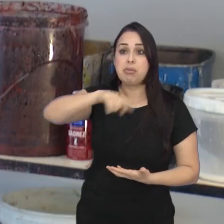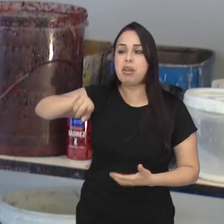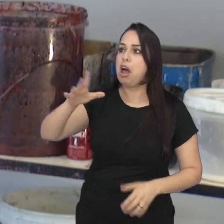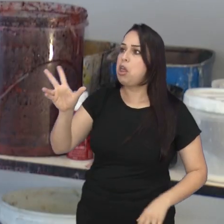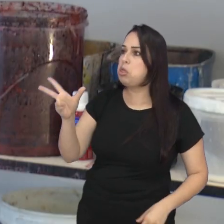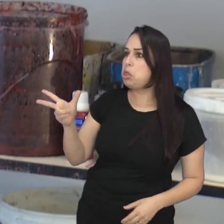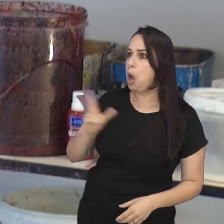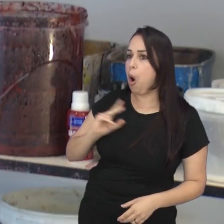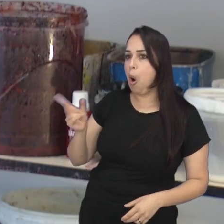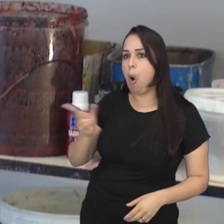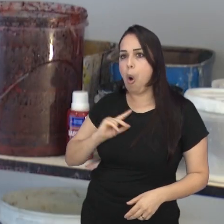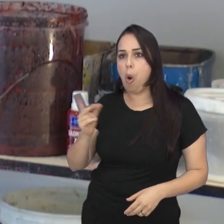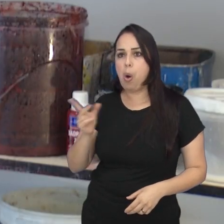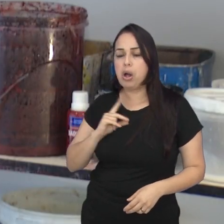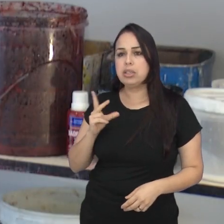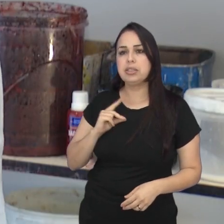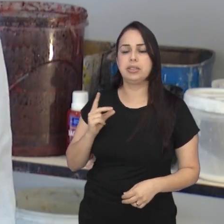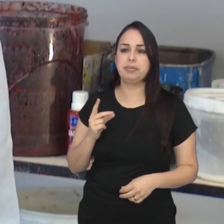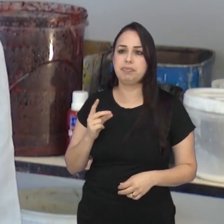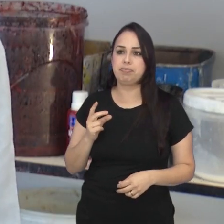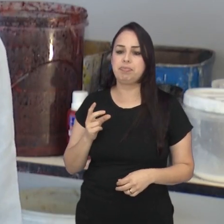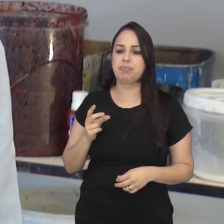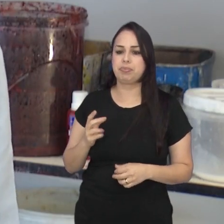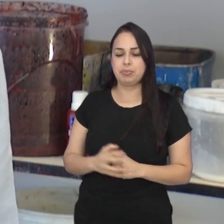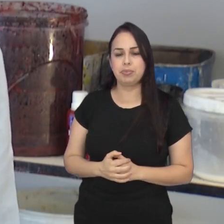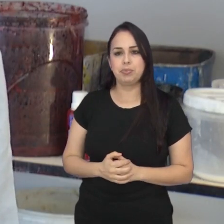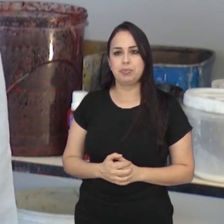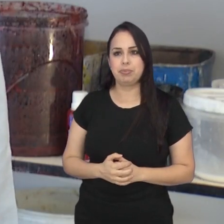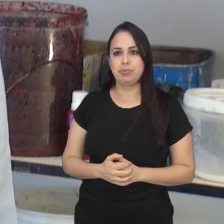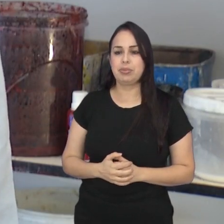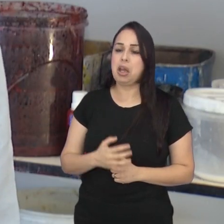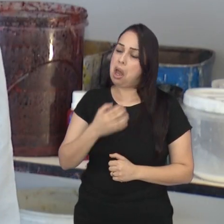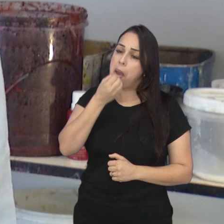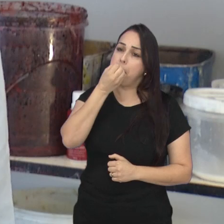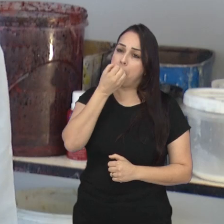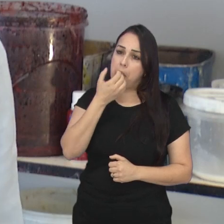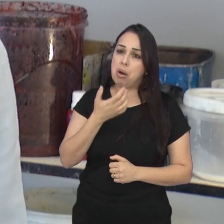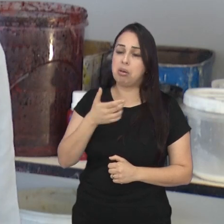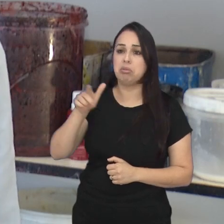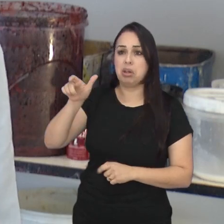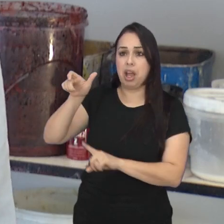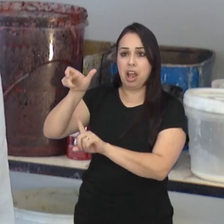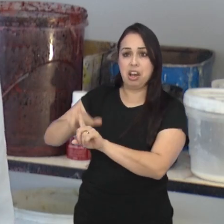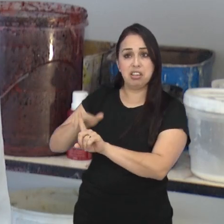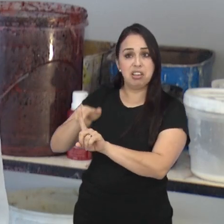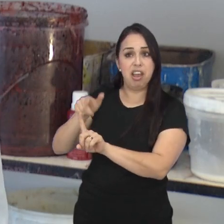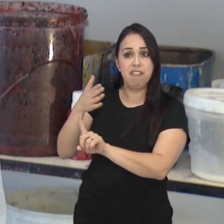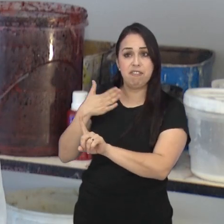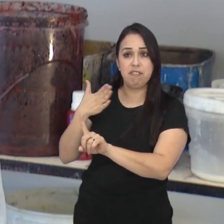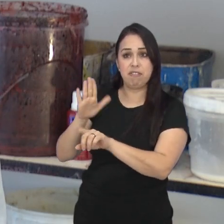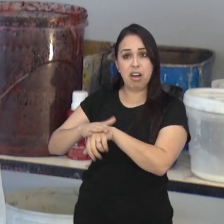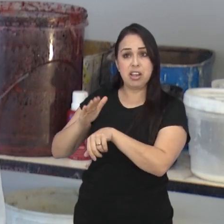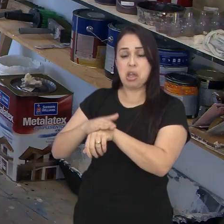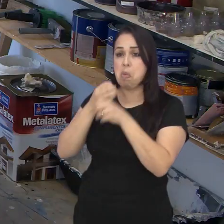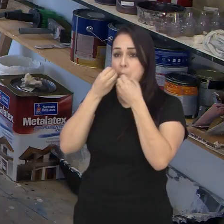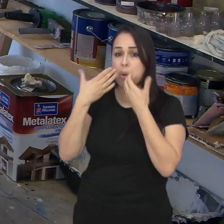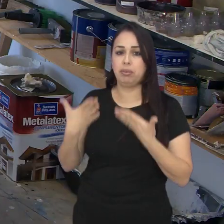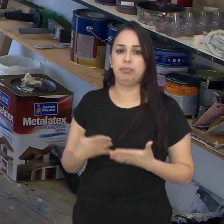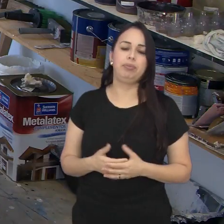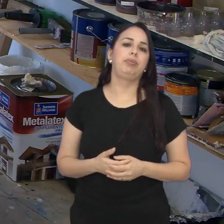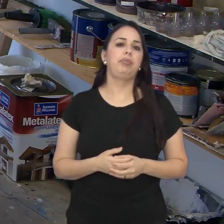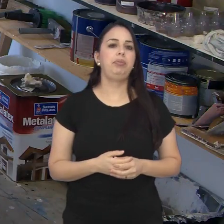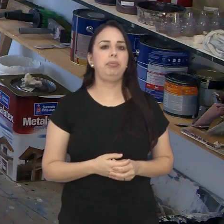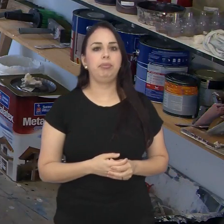é isso, né? Eu acho que é uma coisa assim, bem boa que o Paulo faz lá na galeria. Bem